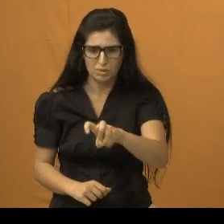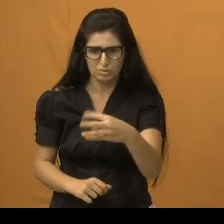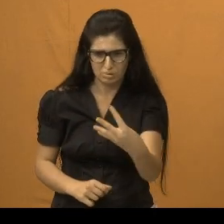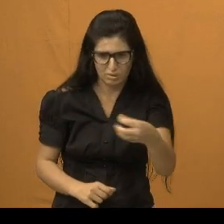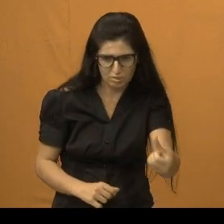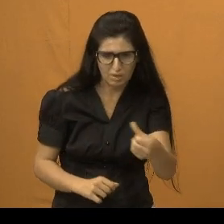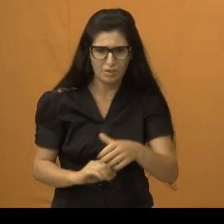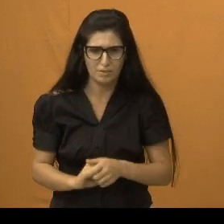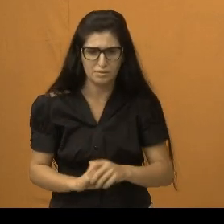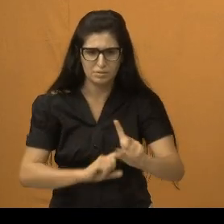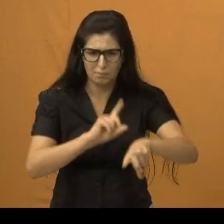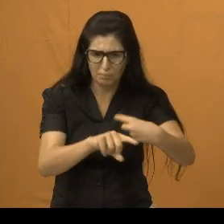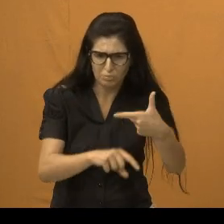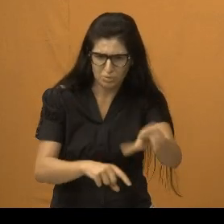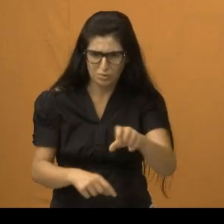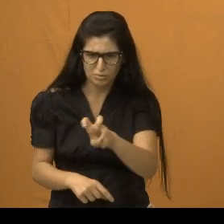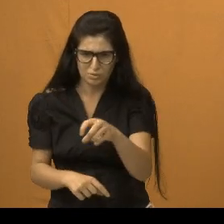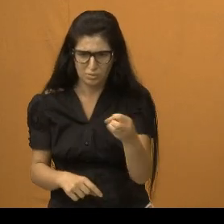E o Fundeb,